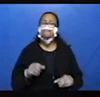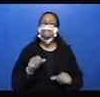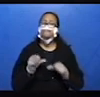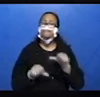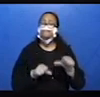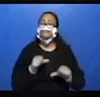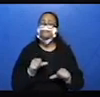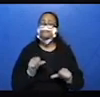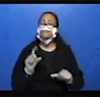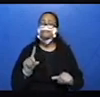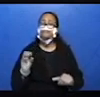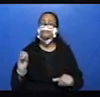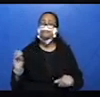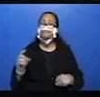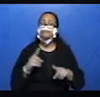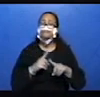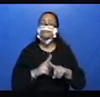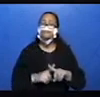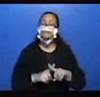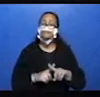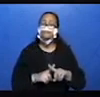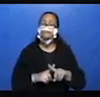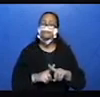alguma coisa me deu